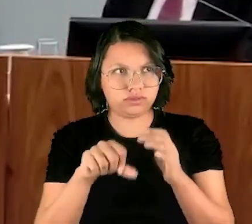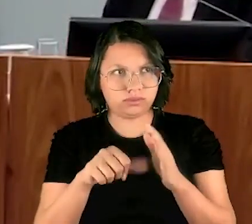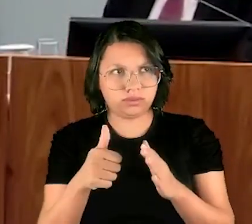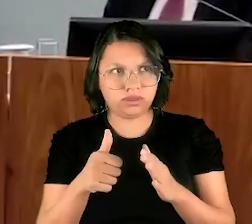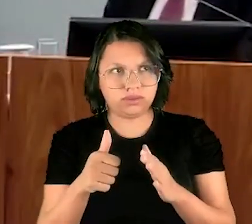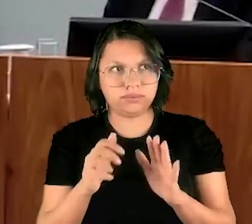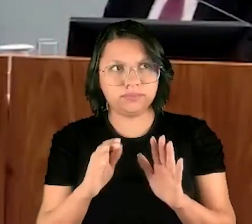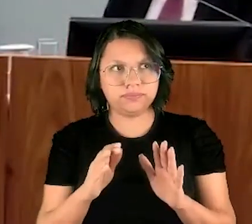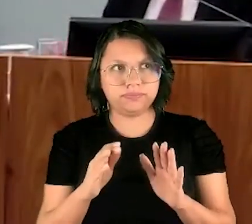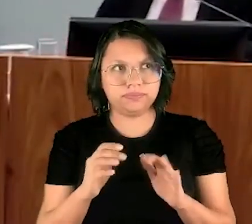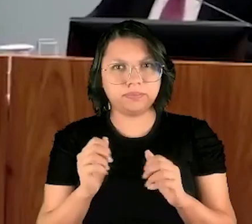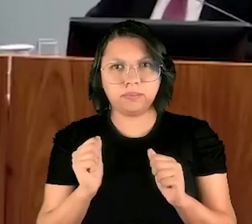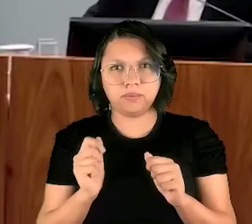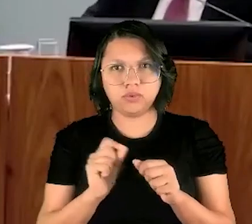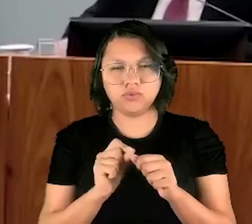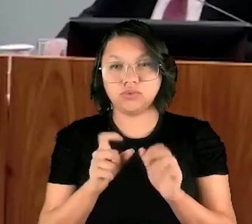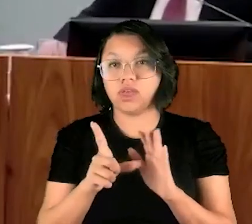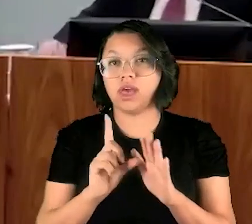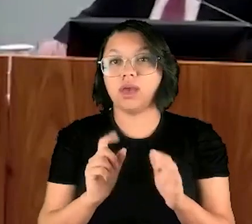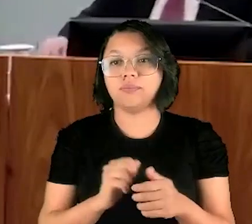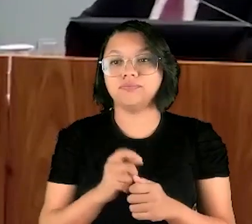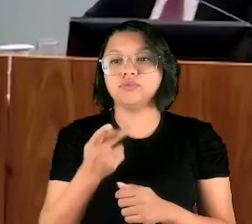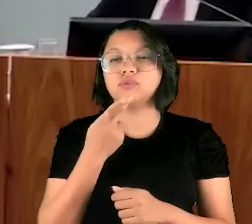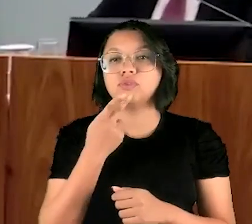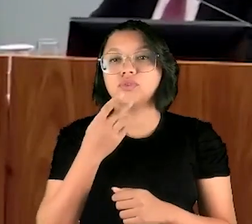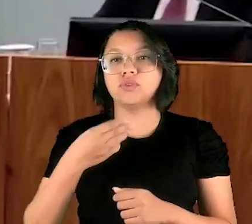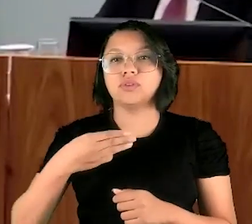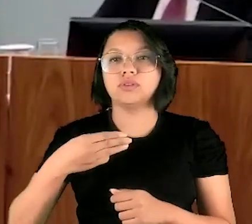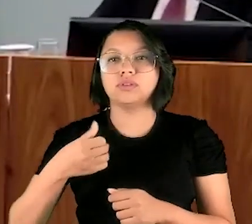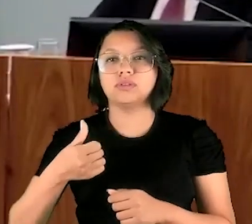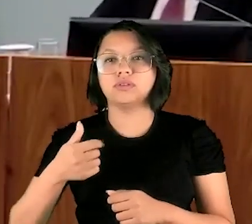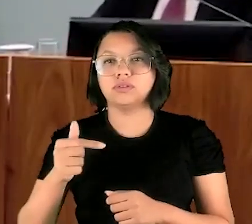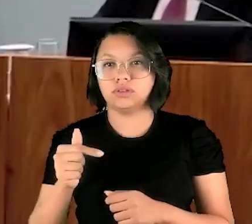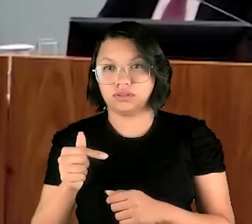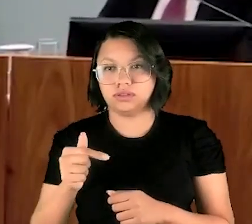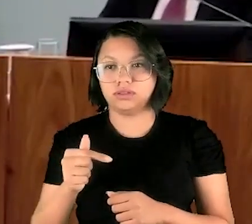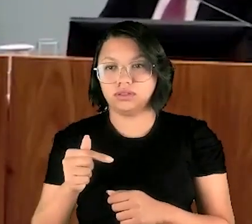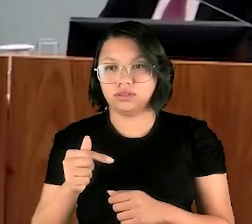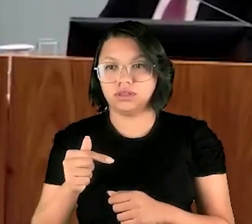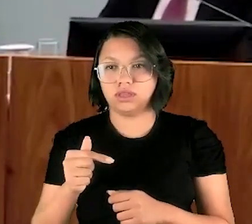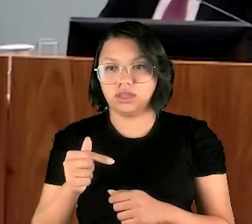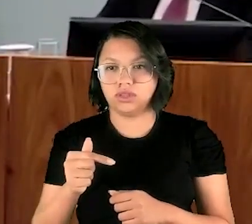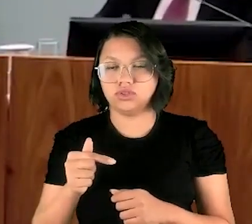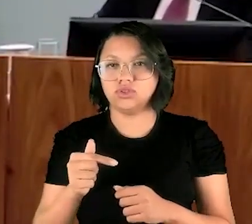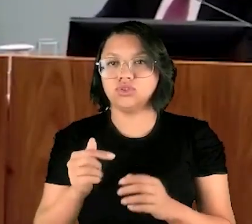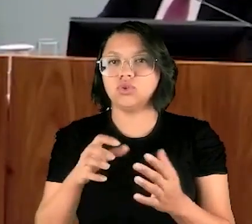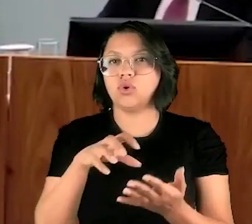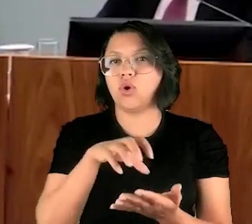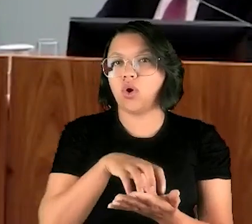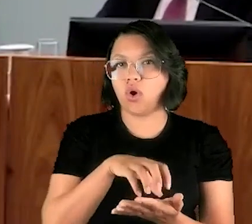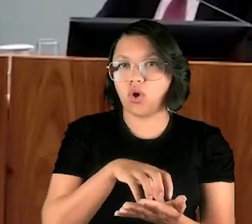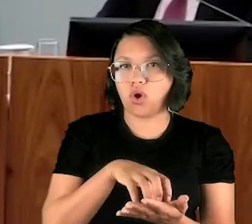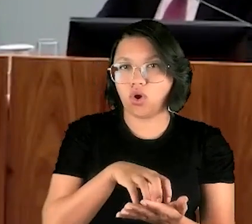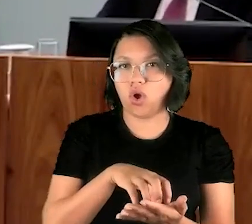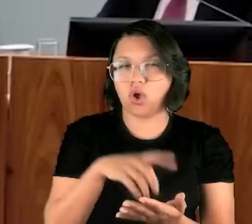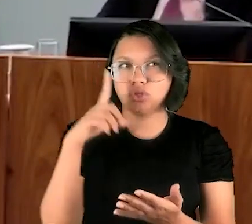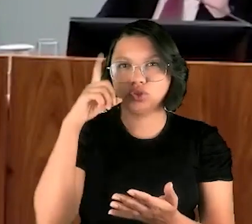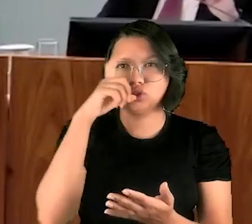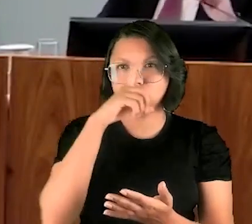uma pergunta anterior. O senhor falou que tem 317 CACON, né? CACON são unidades de